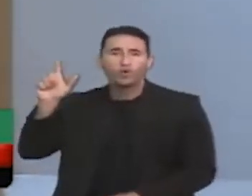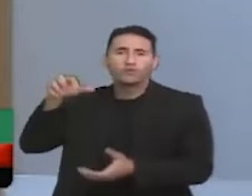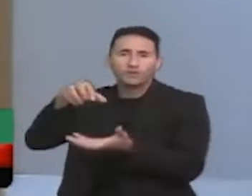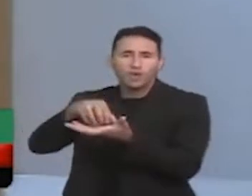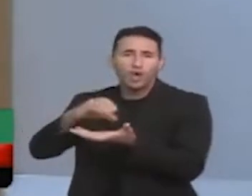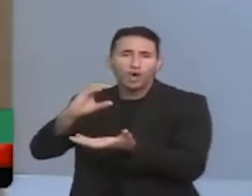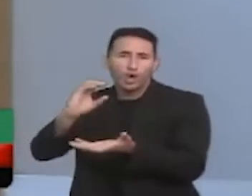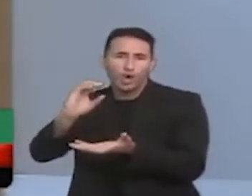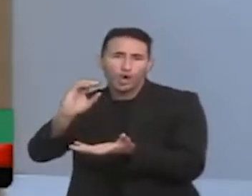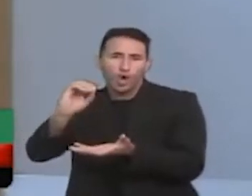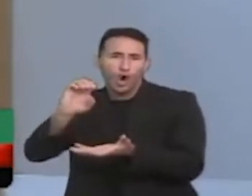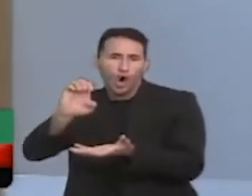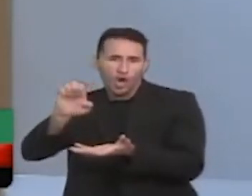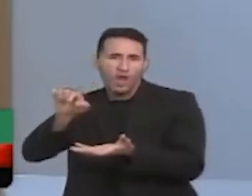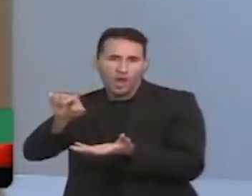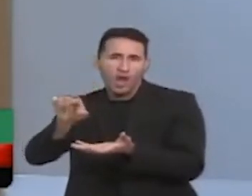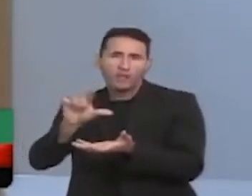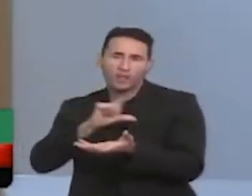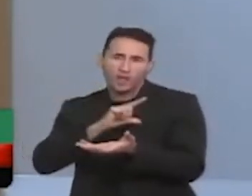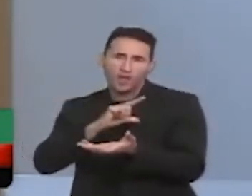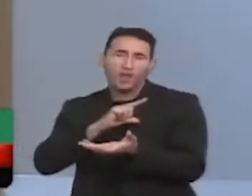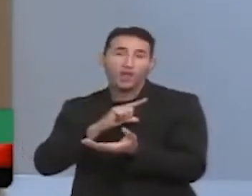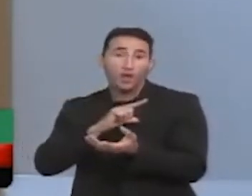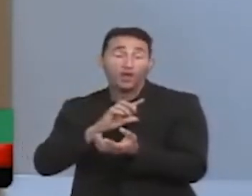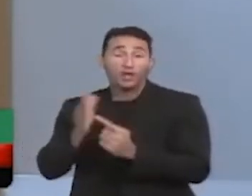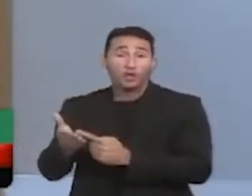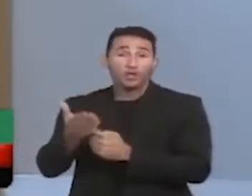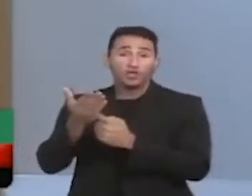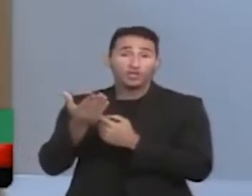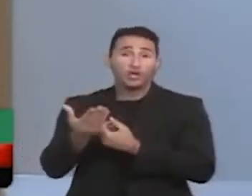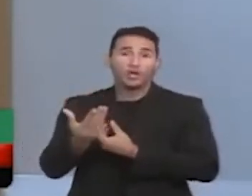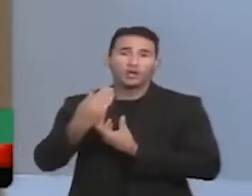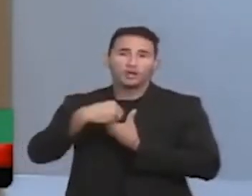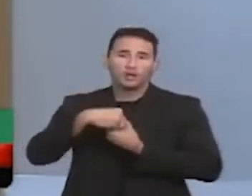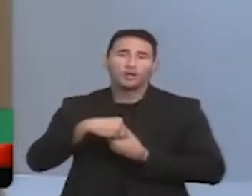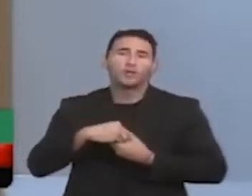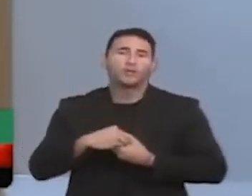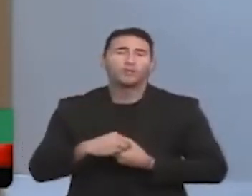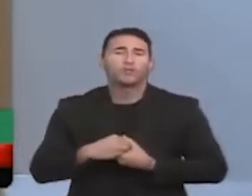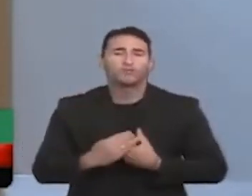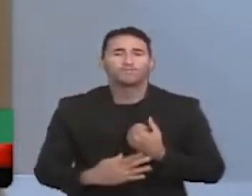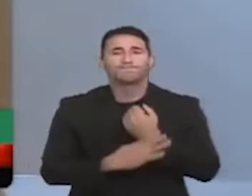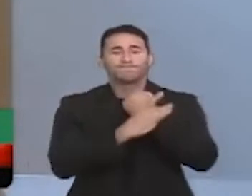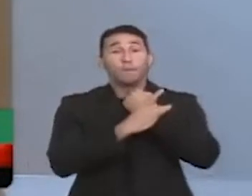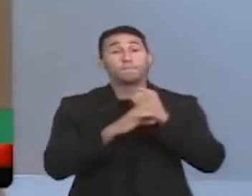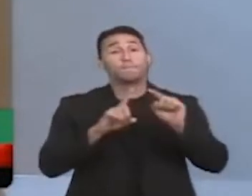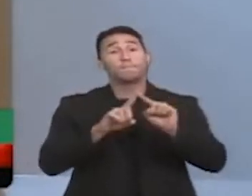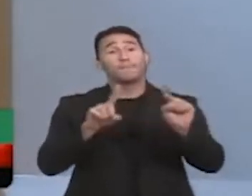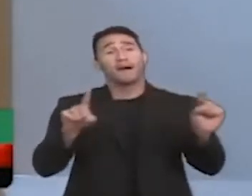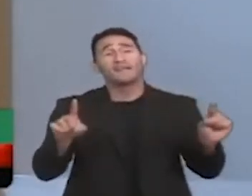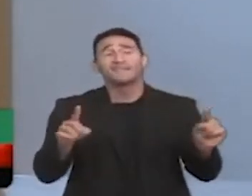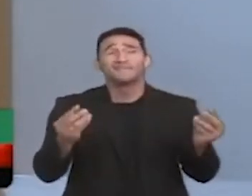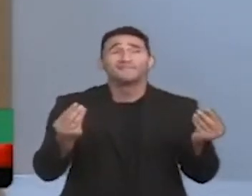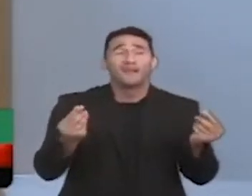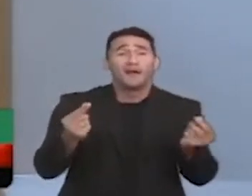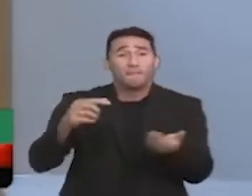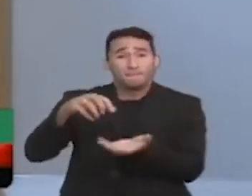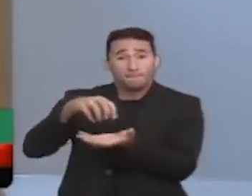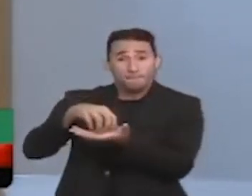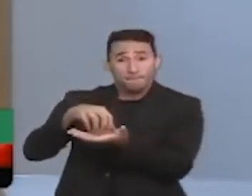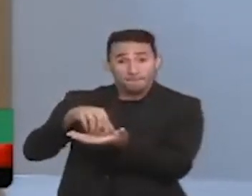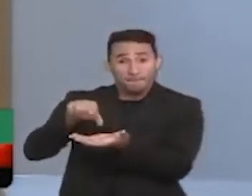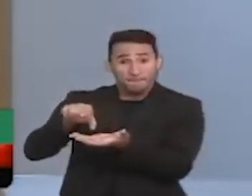integrada e a gente tem utilizado a tecnologia para auxiliar na questão da segurança mas mesmo assim a base ali